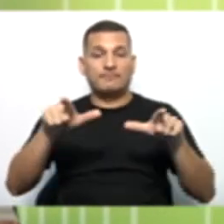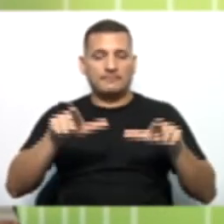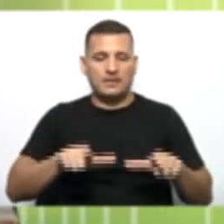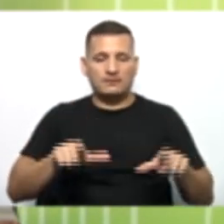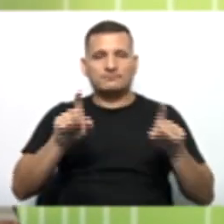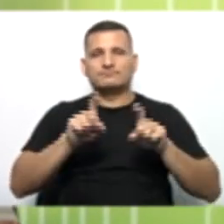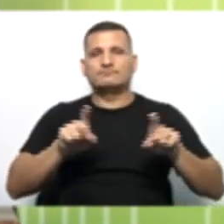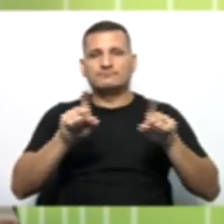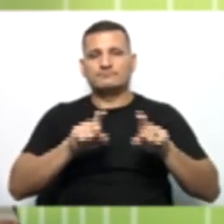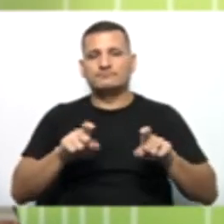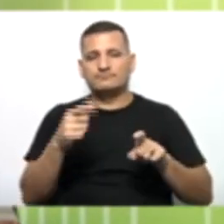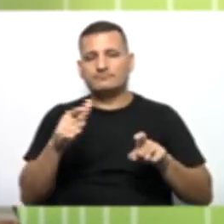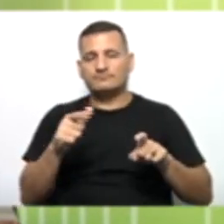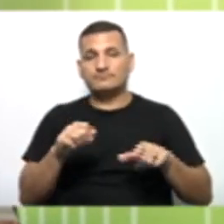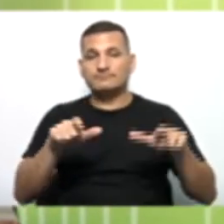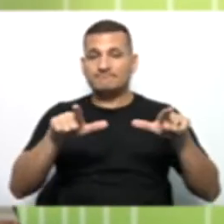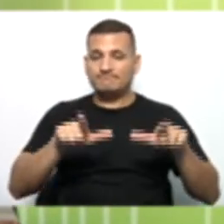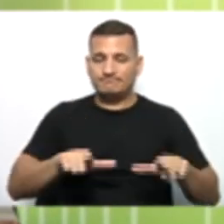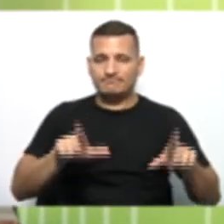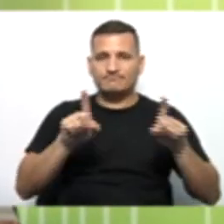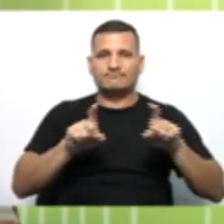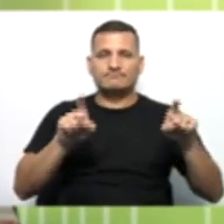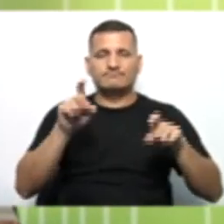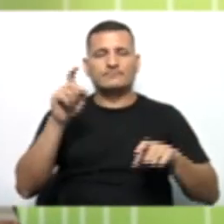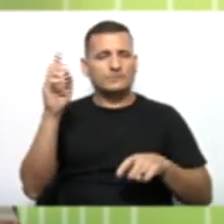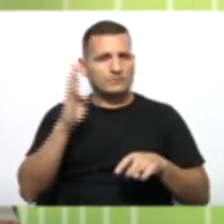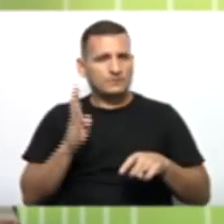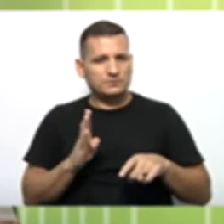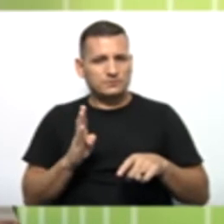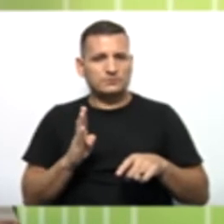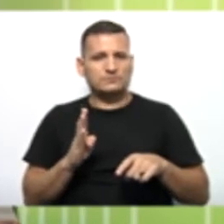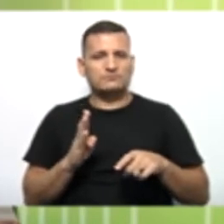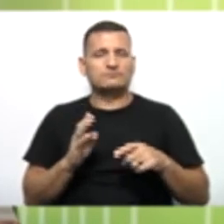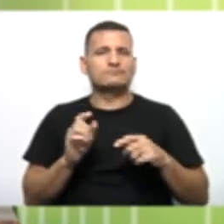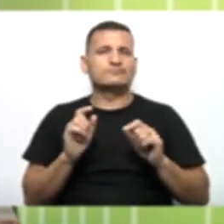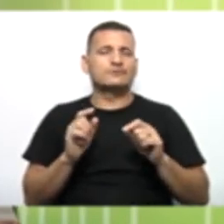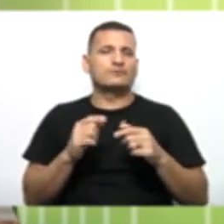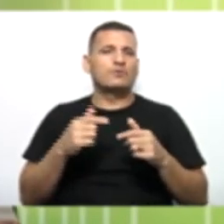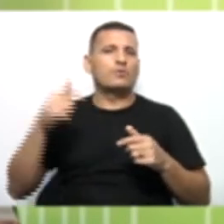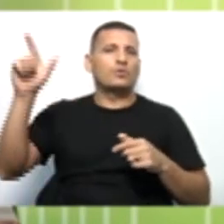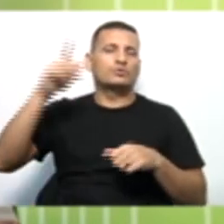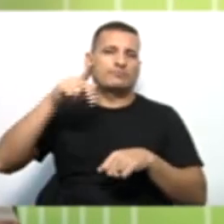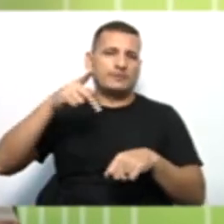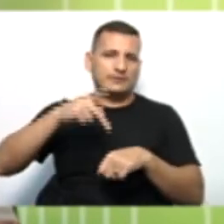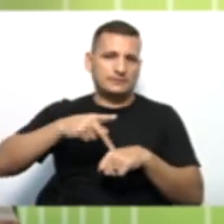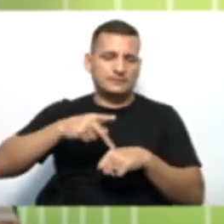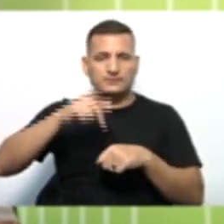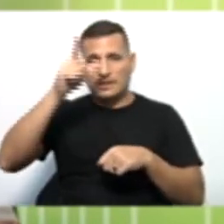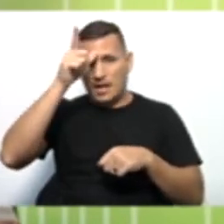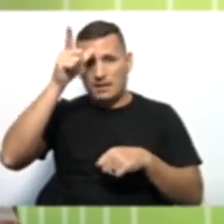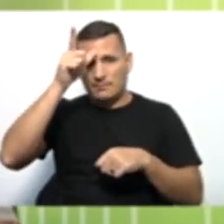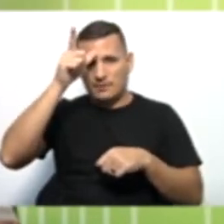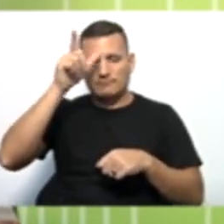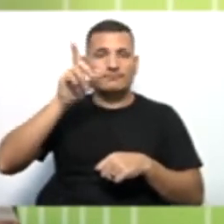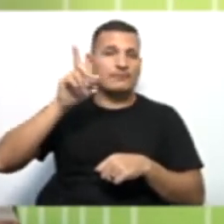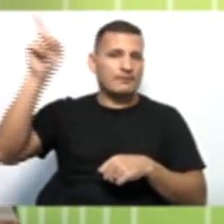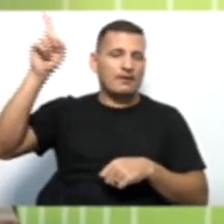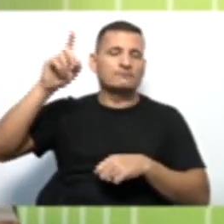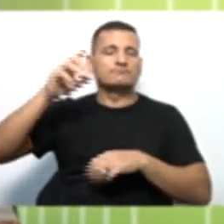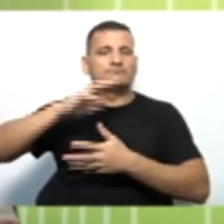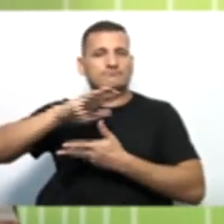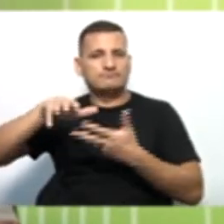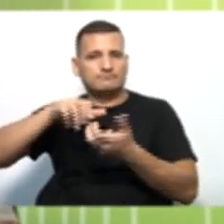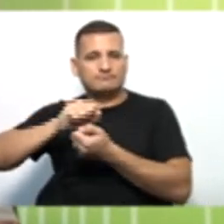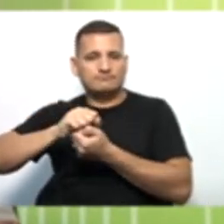computadores. As placas de computadores no Brasil, elas são mandadas para outros países como a Alemanha, para que sejam reciclados lá. Aqui no Brasil é